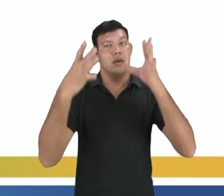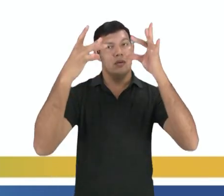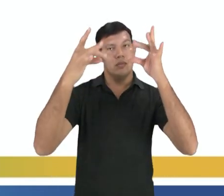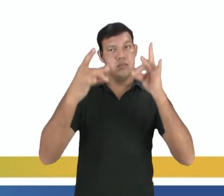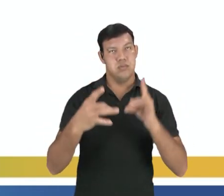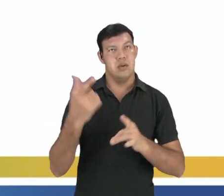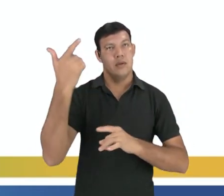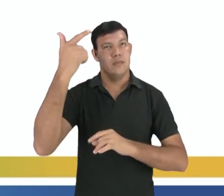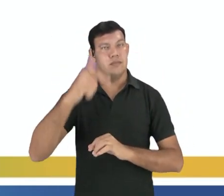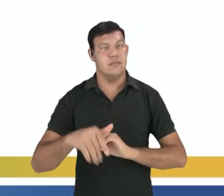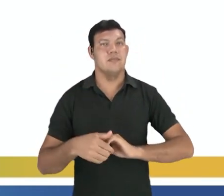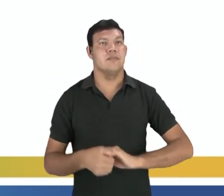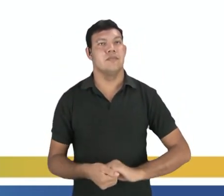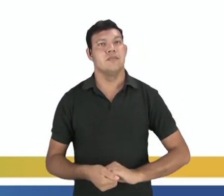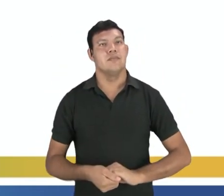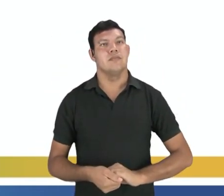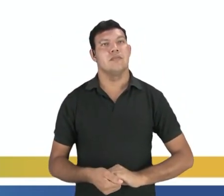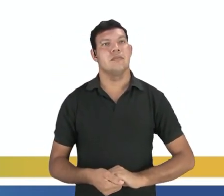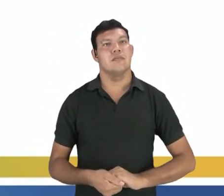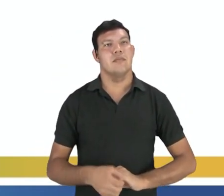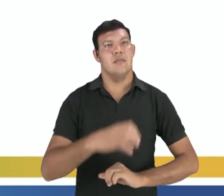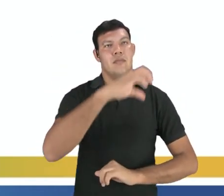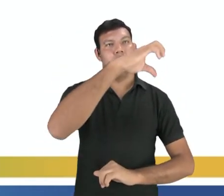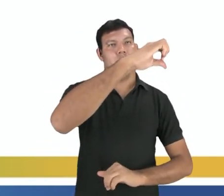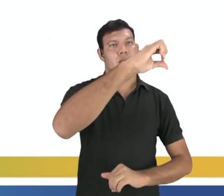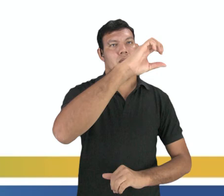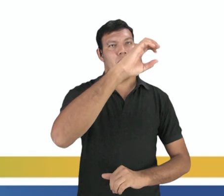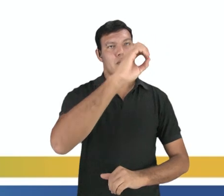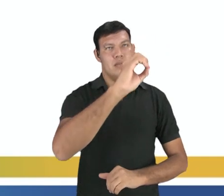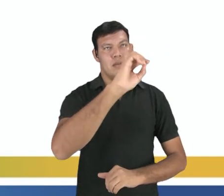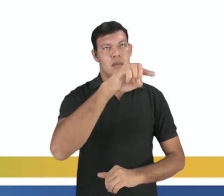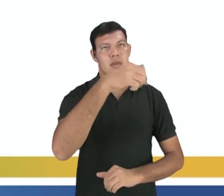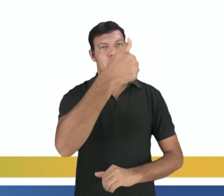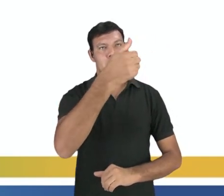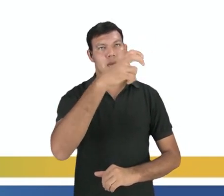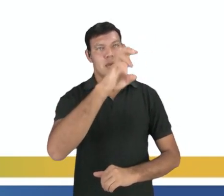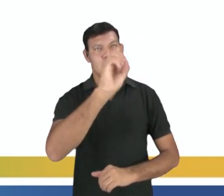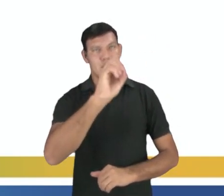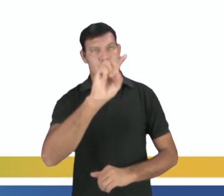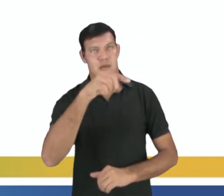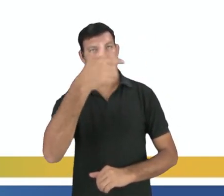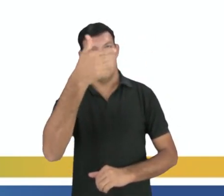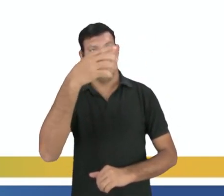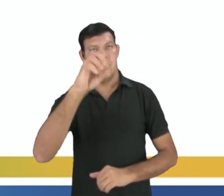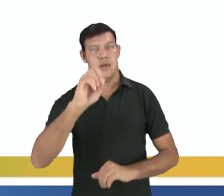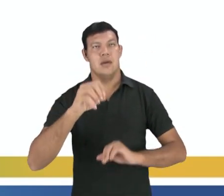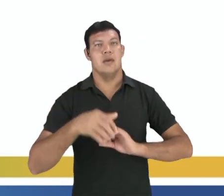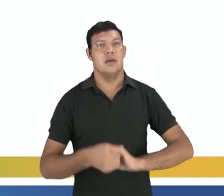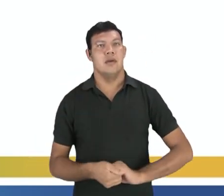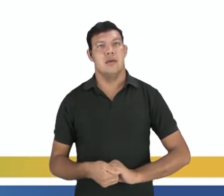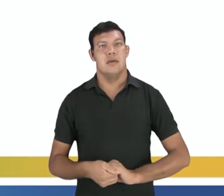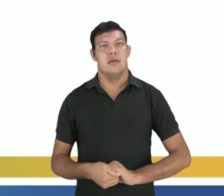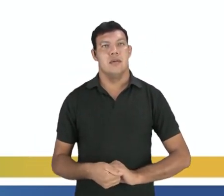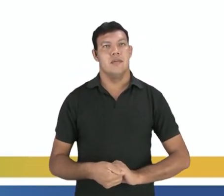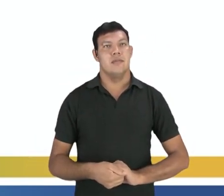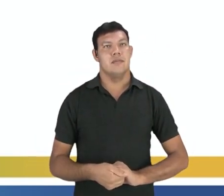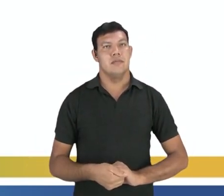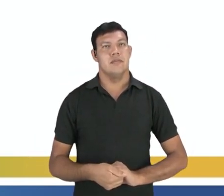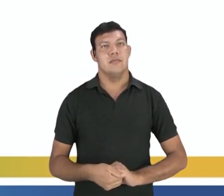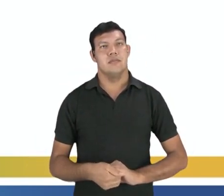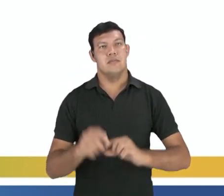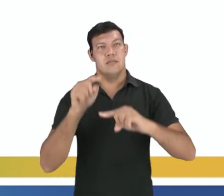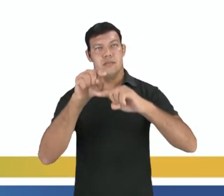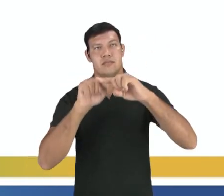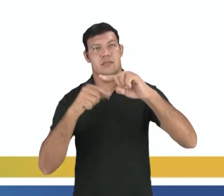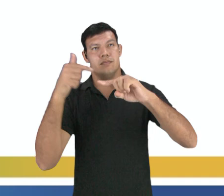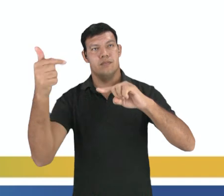decomposição aqui, ó, 90, 150 e 20, né? Coloquei um ao lado do outro, separando por vírgula. Os três são pares, vou dividir por 2,